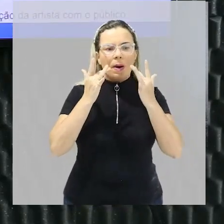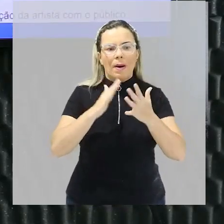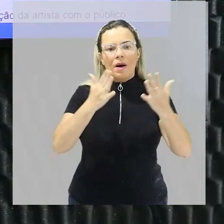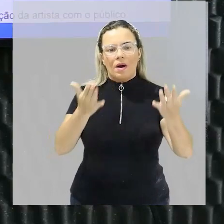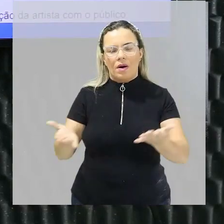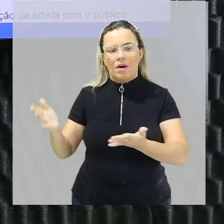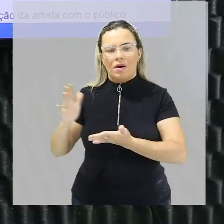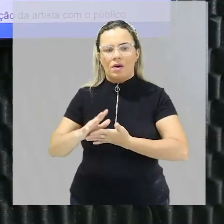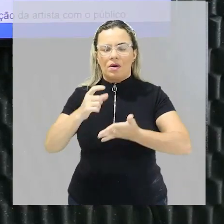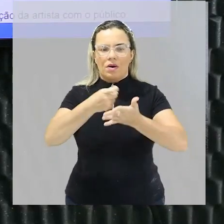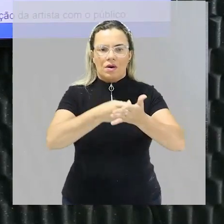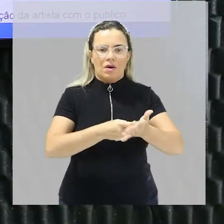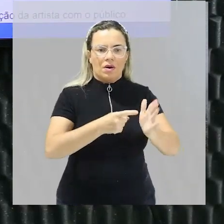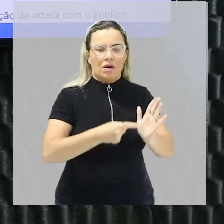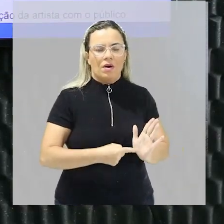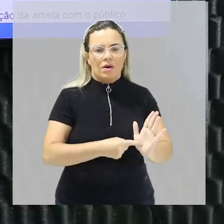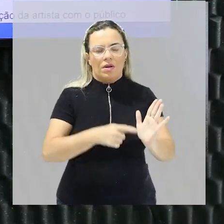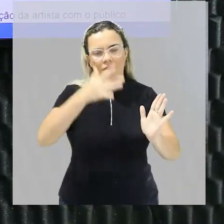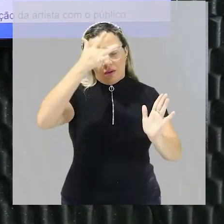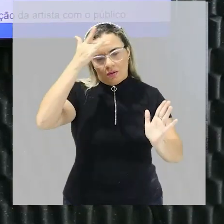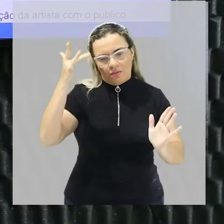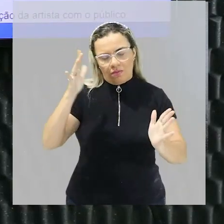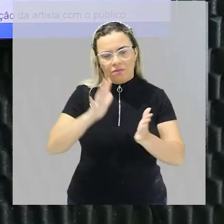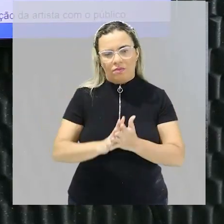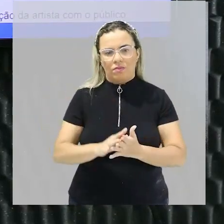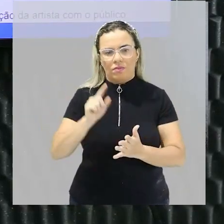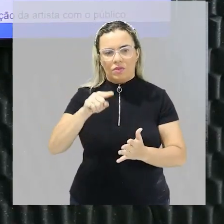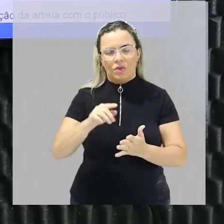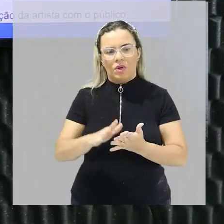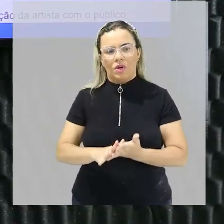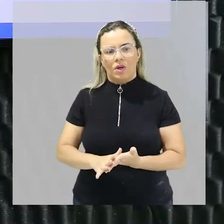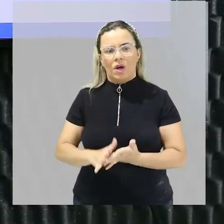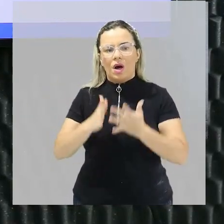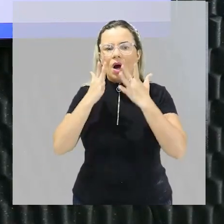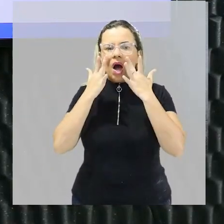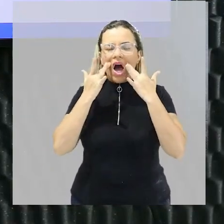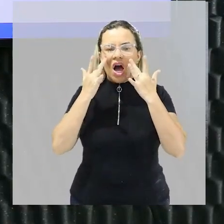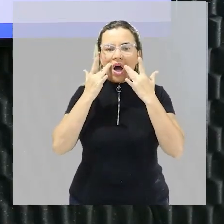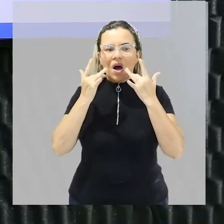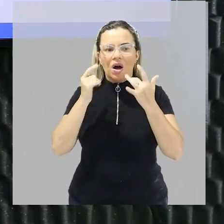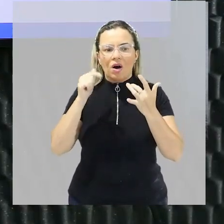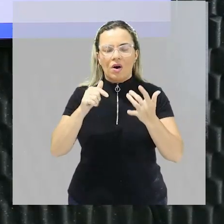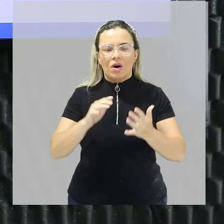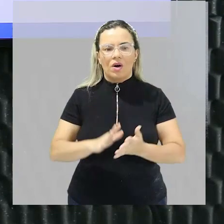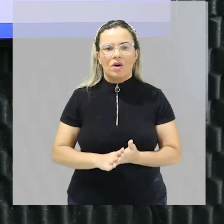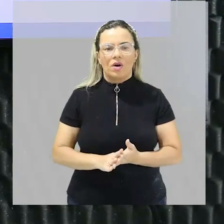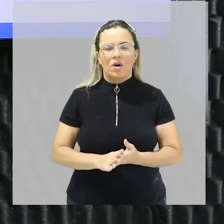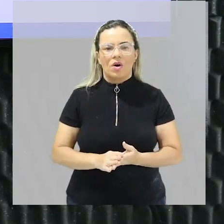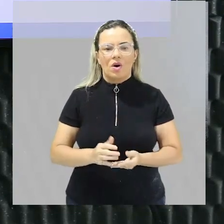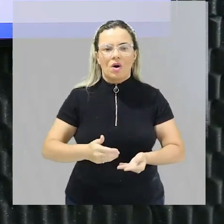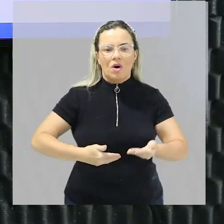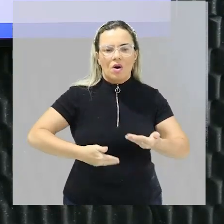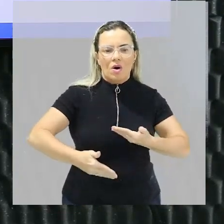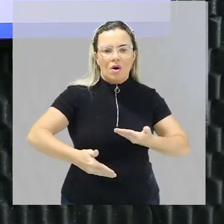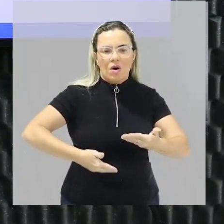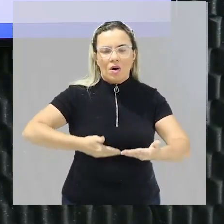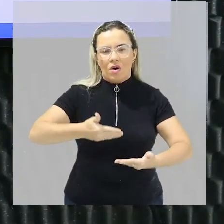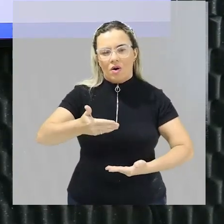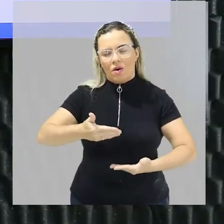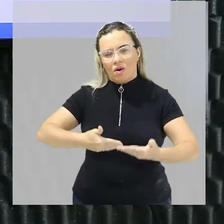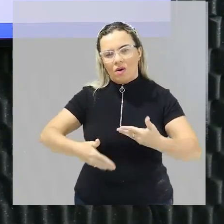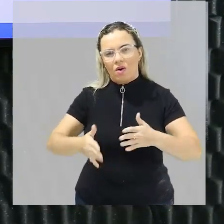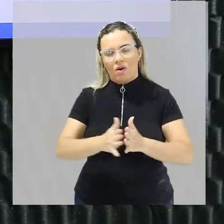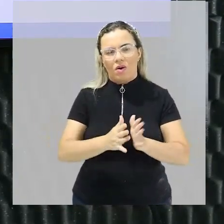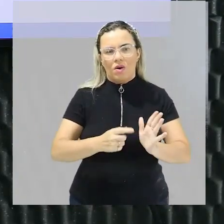o texto está trazendo para a gente, em que a artista ela vai, na verdade, de forma colaborativa,